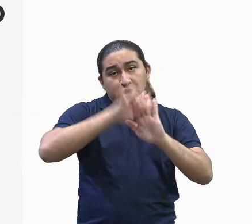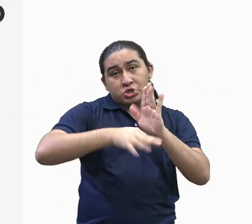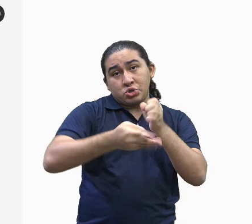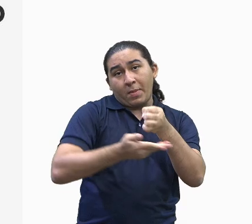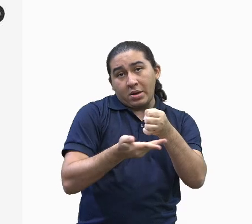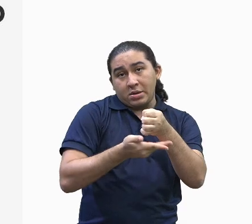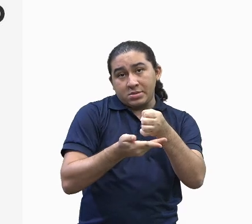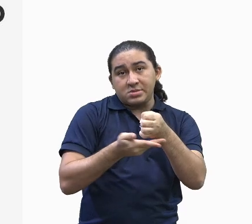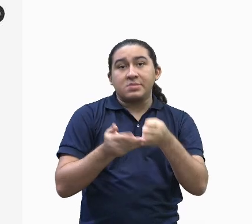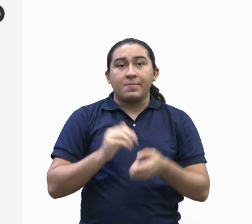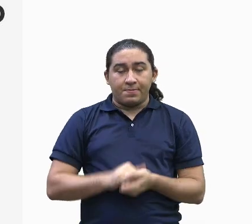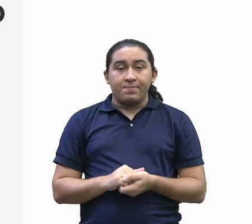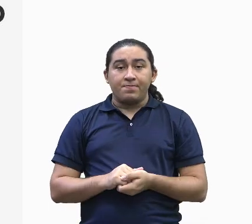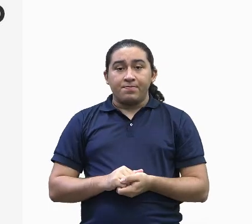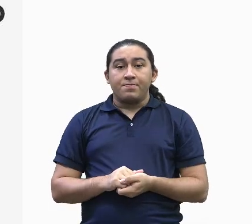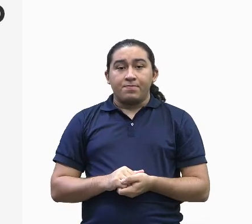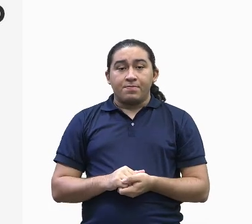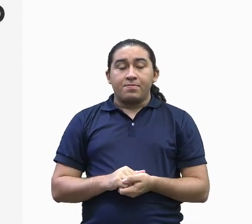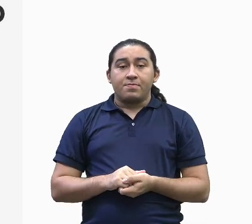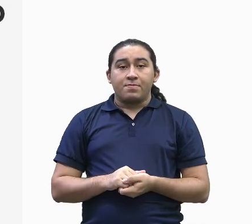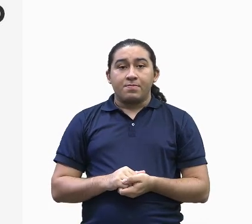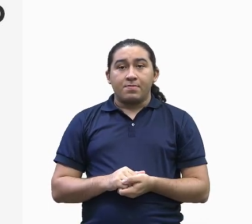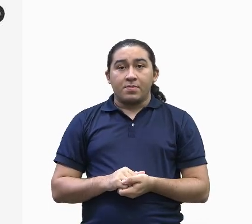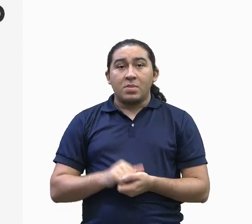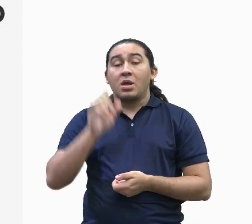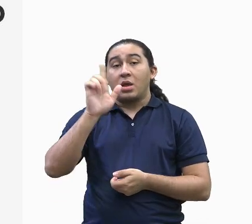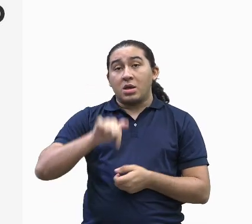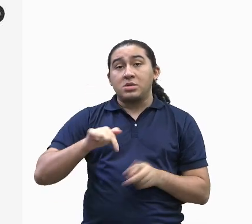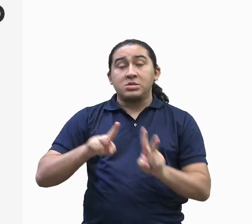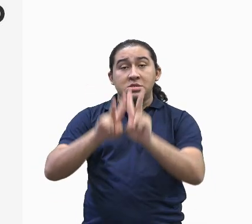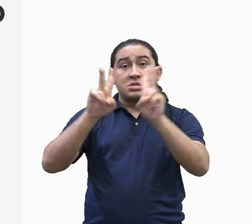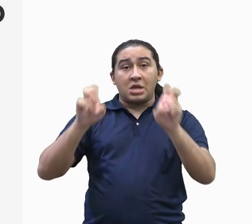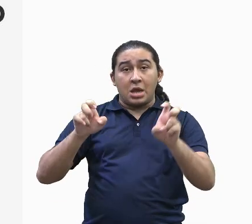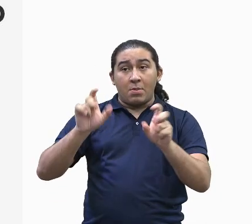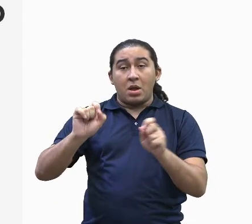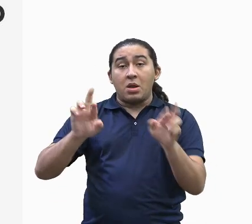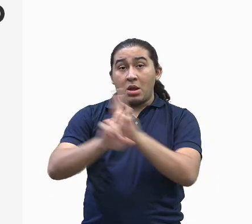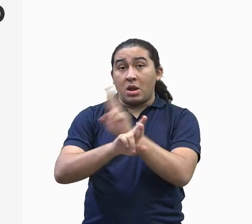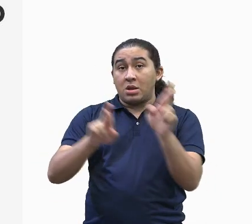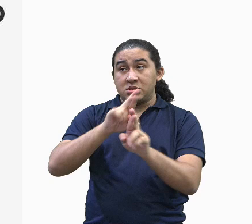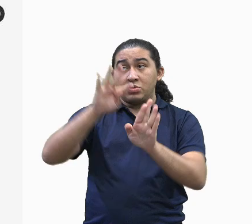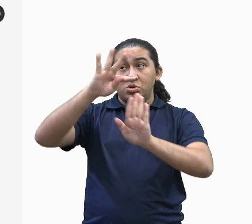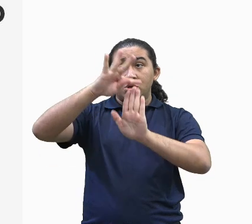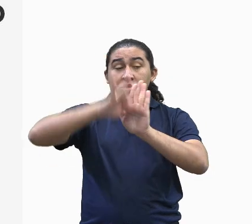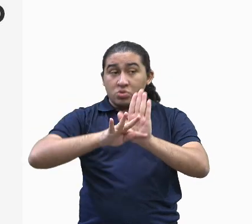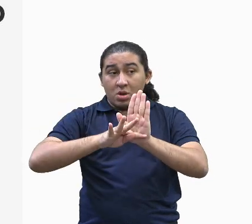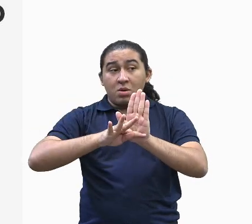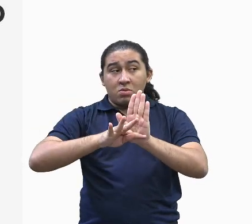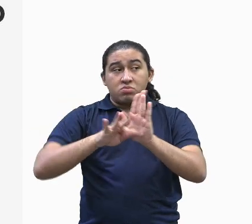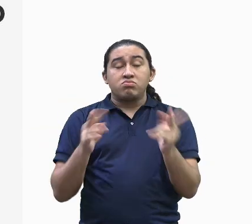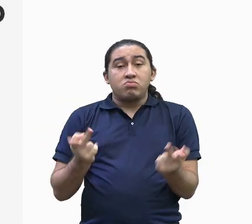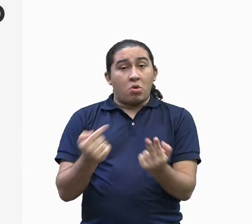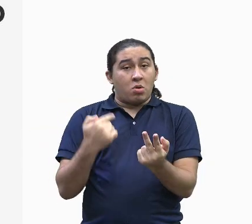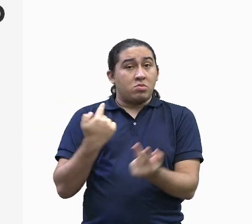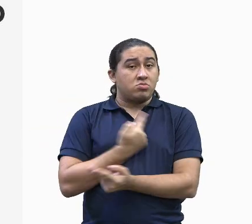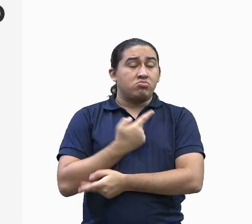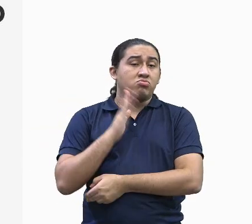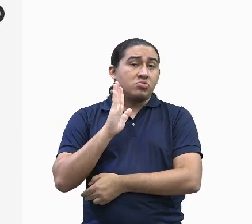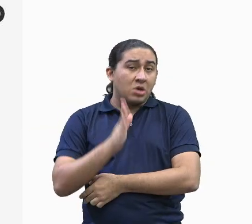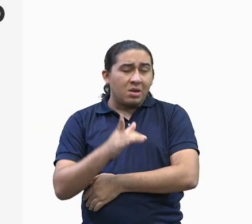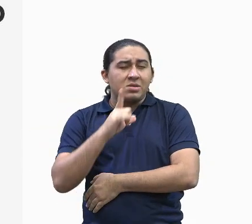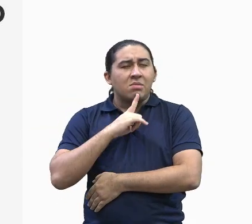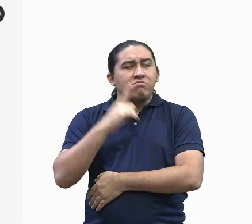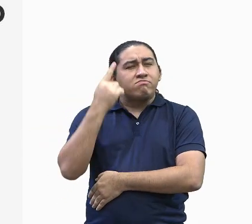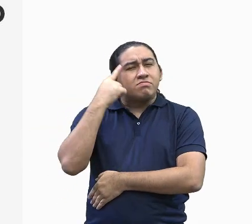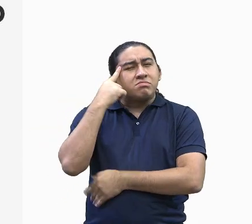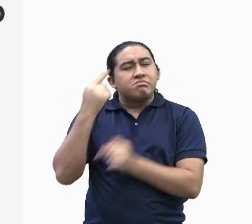nós temos aqui, turma, que esse assunto de intertextualidade, como nós trabalhamos